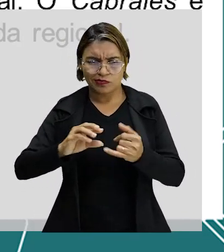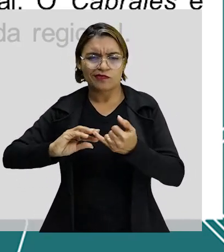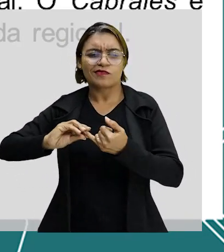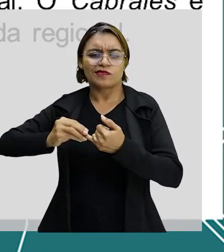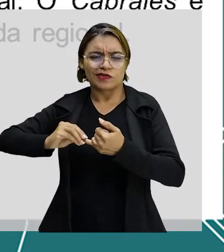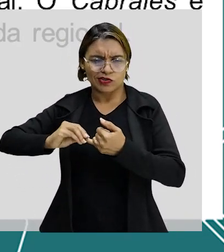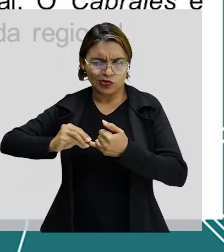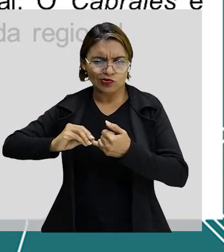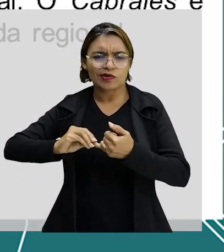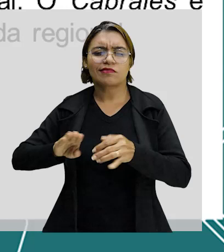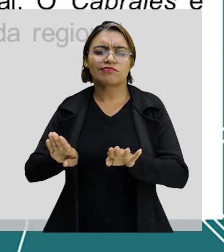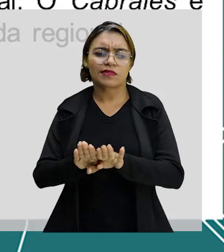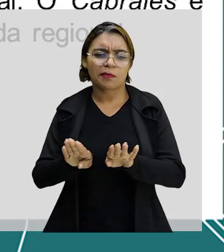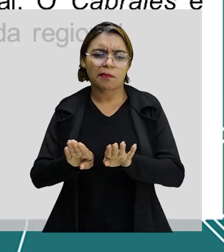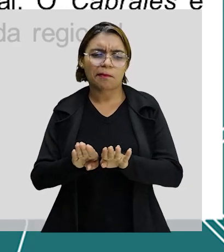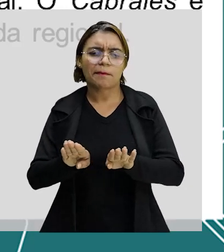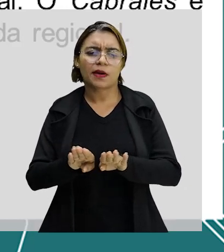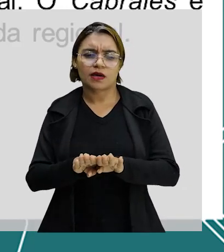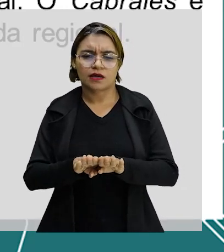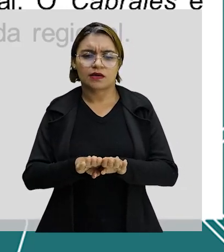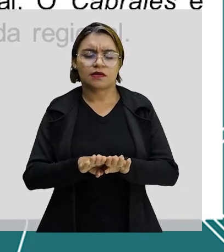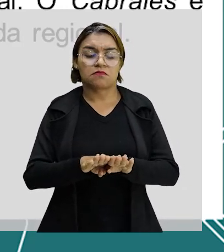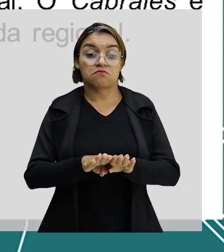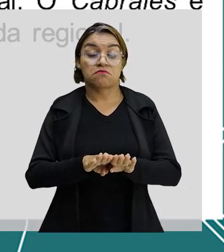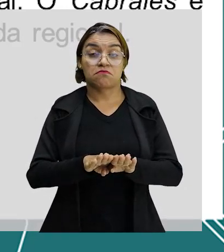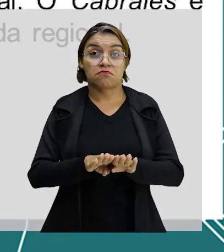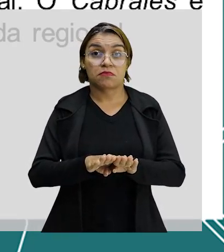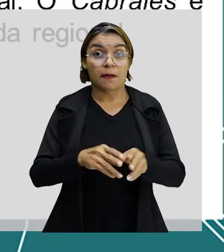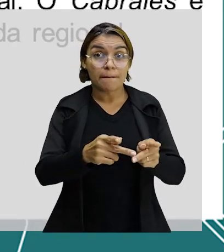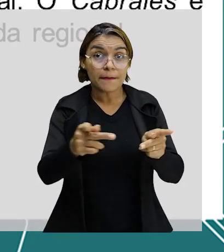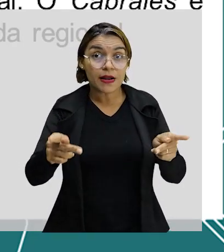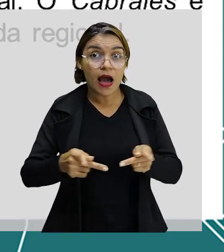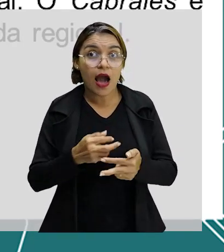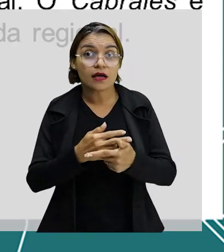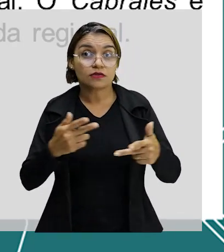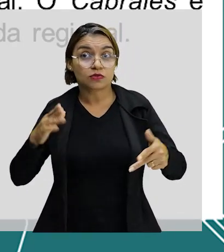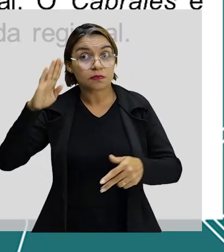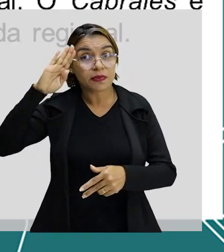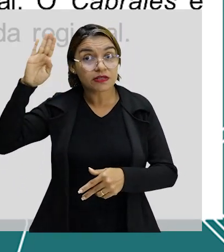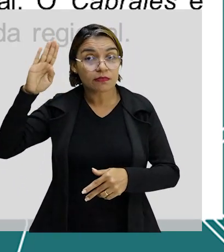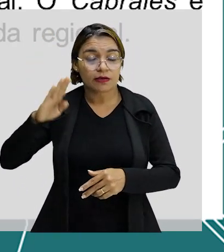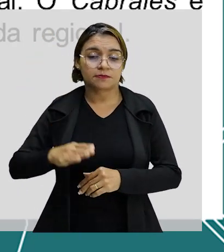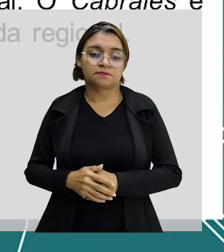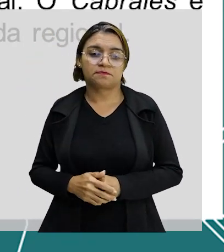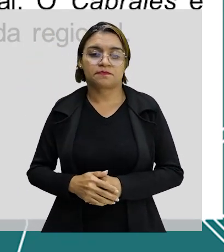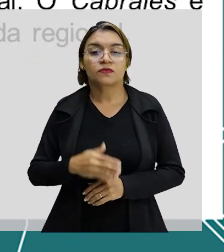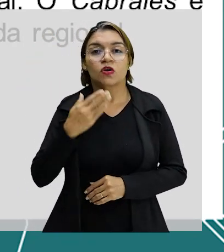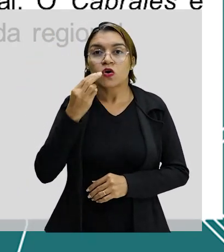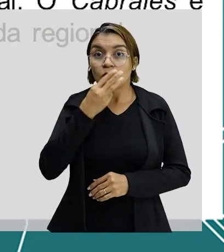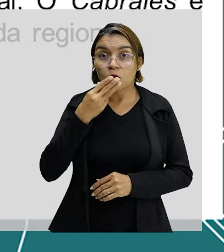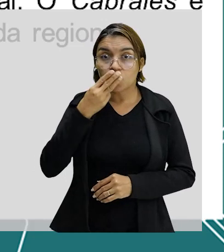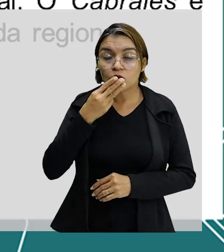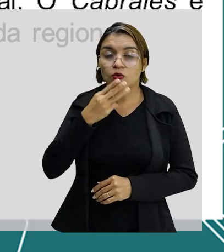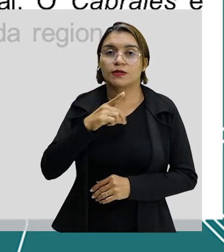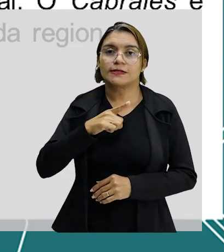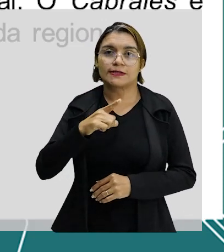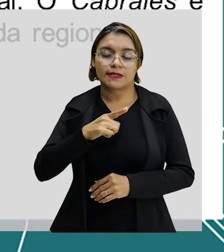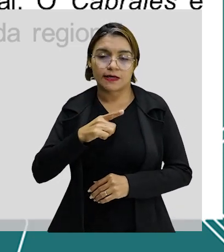feijoada. Encontram-se entre os pratos típicos. Entre os doces destacam-se as